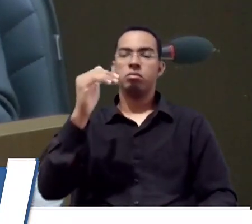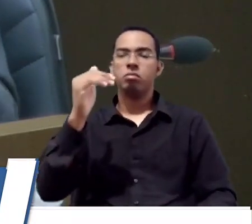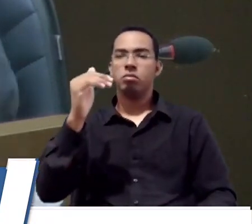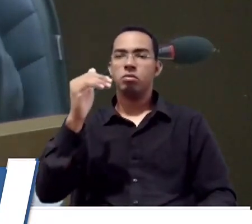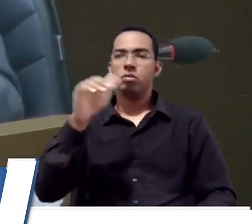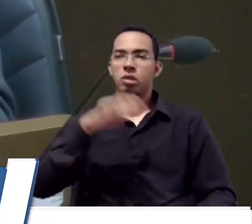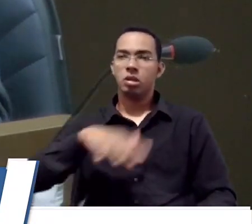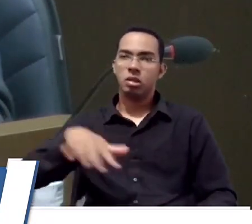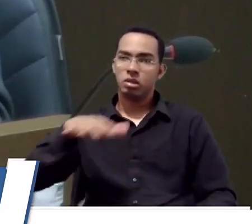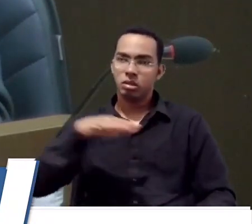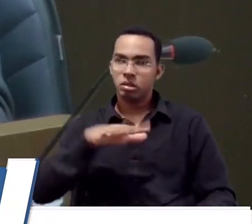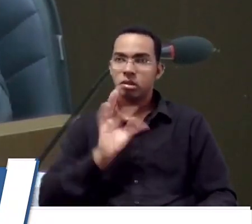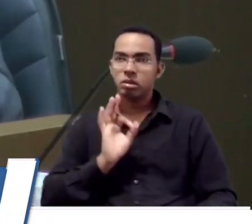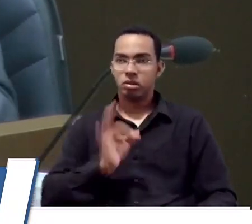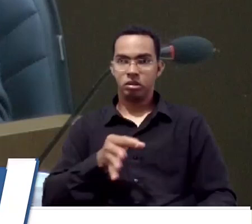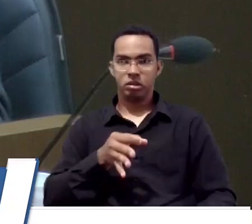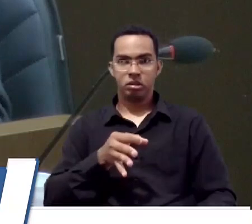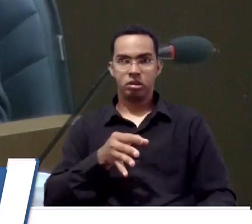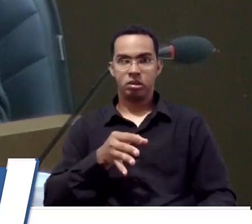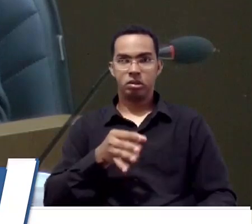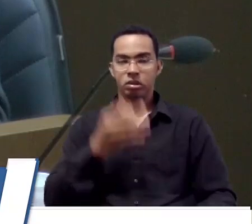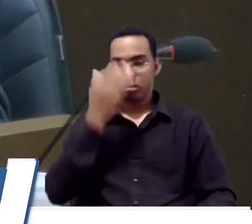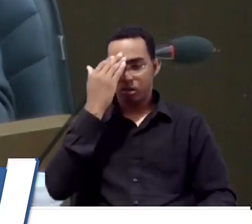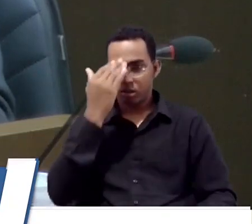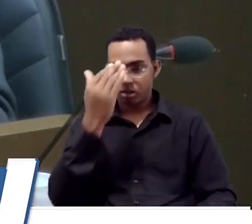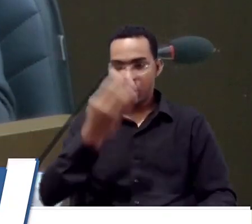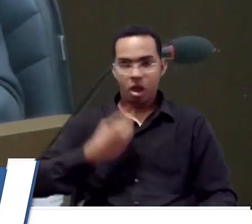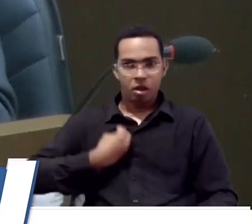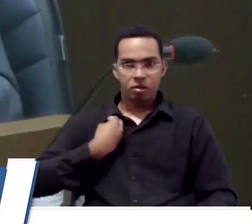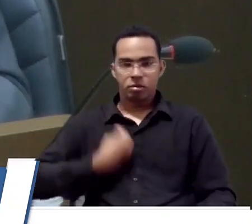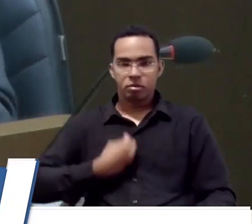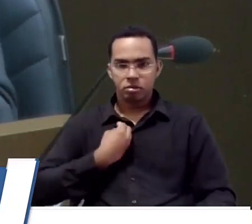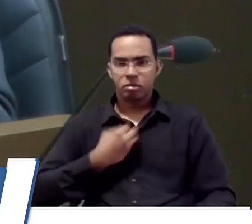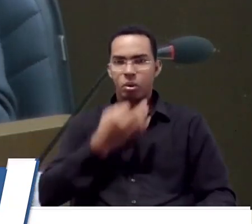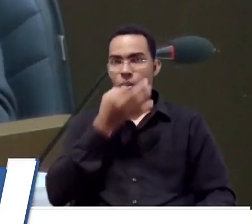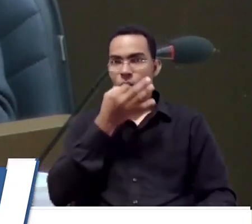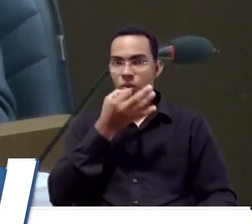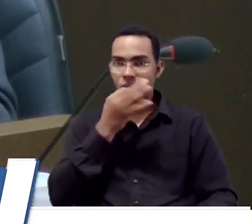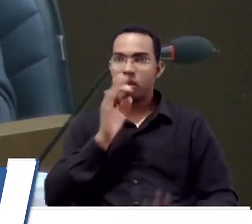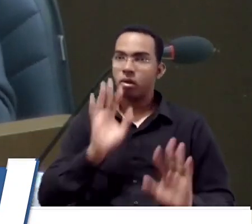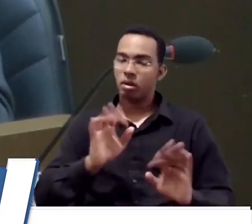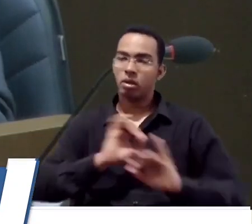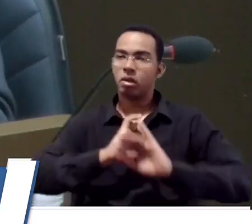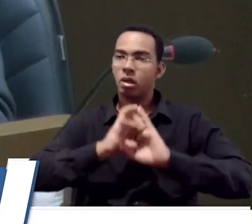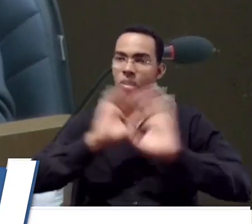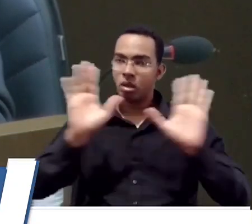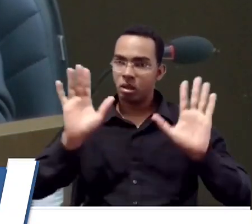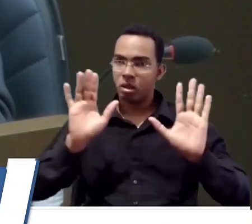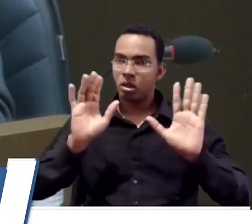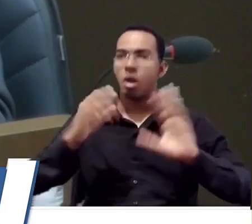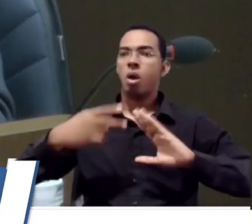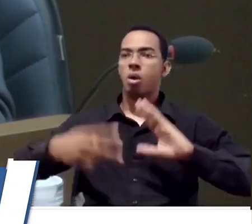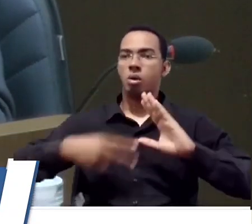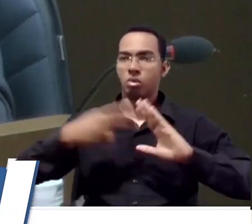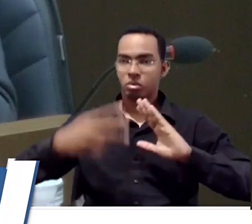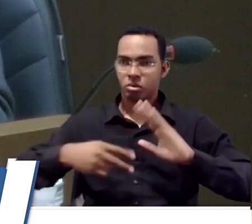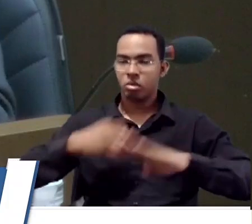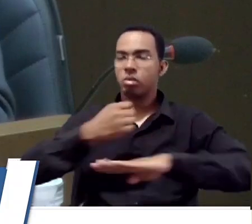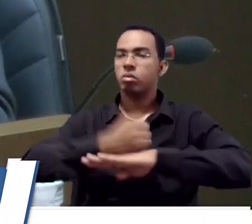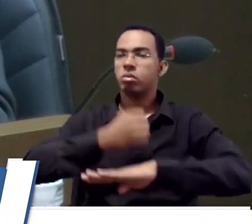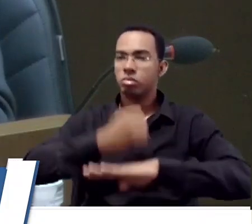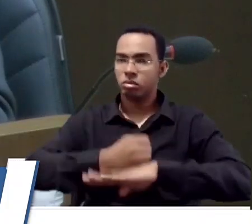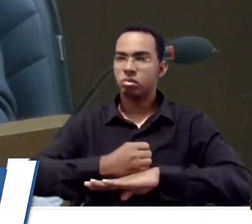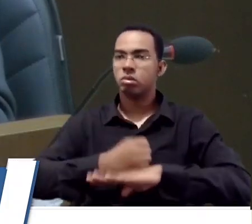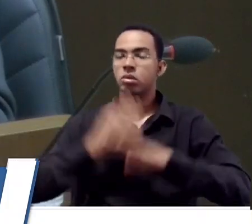setor. Então, muito obrigado pela tua presença, pelo teu posicionamento, só deixando claro que a Câmara Municipal de Franca, ela